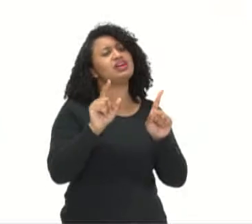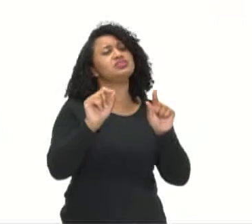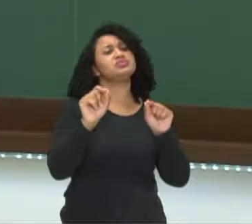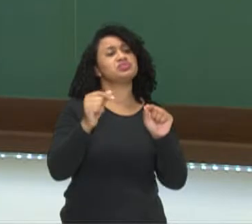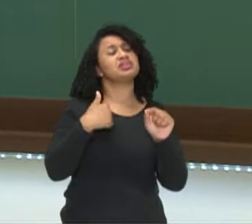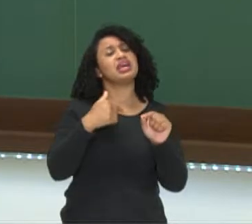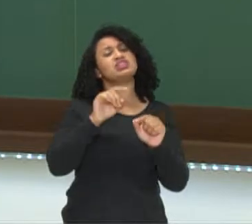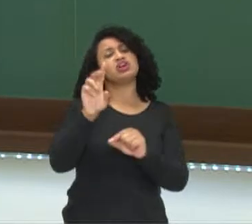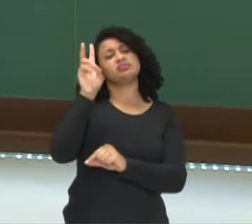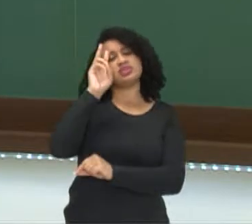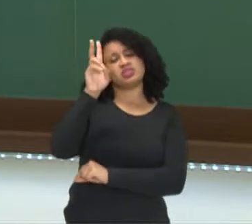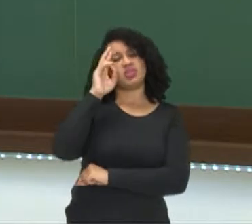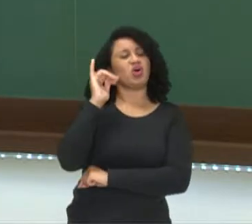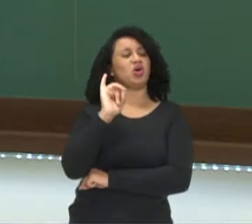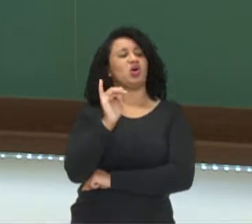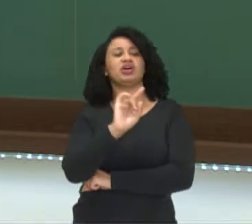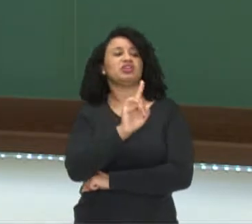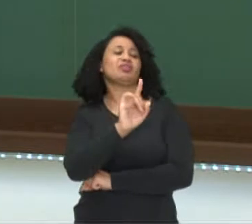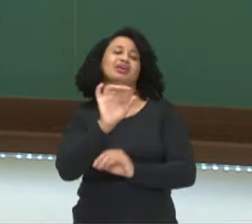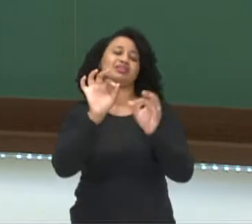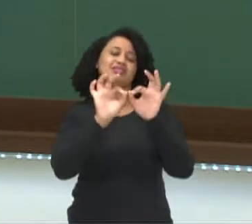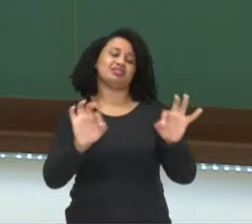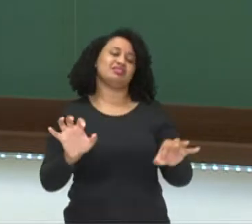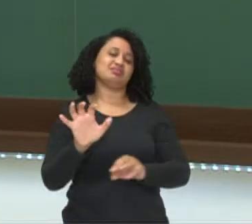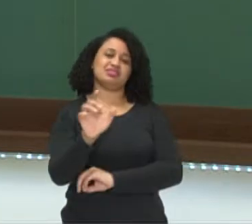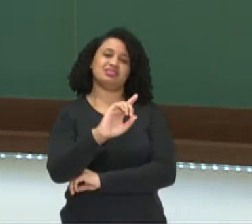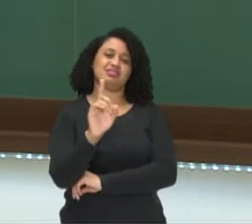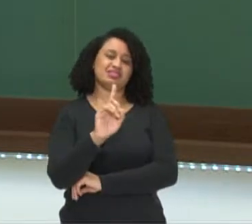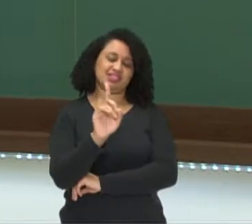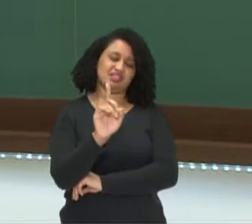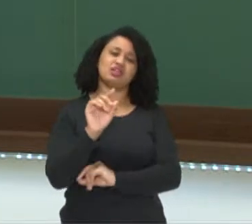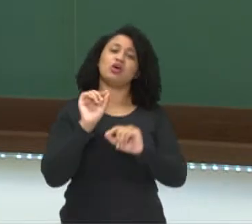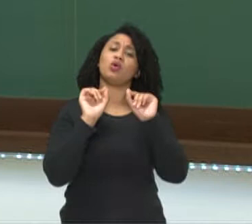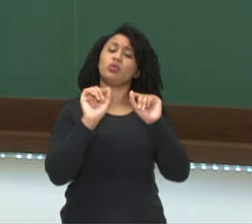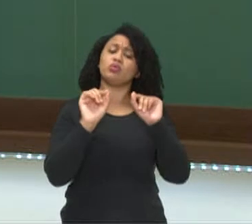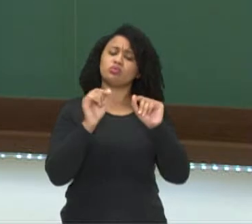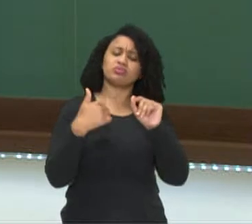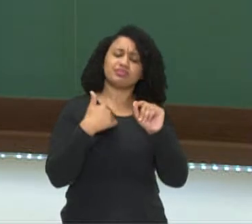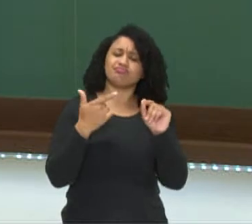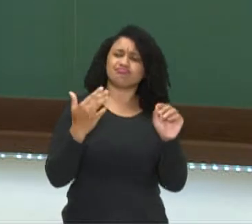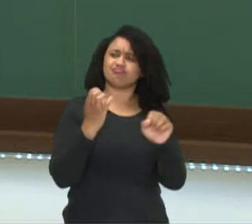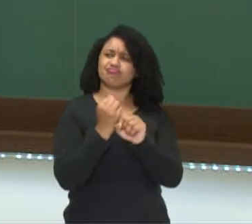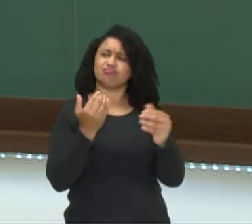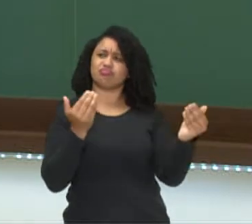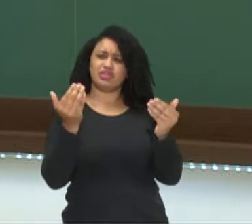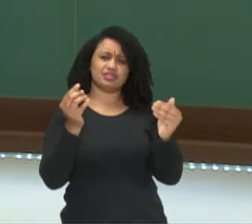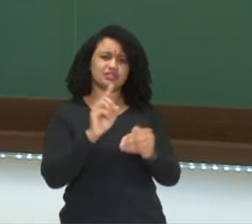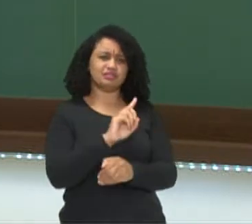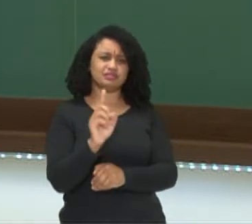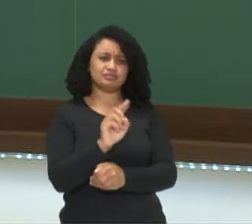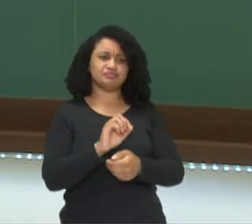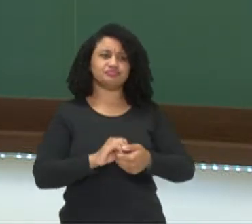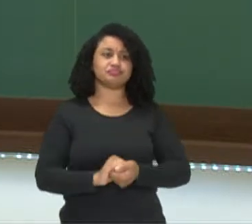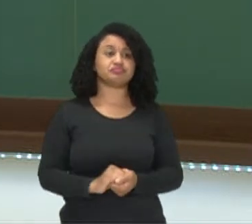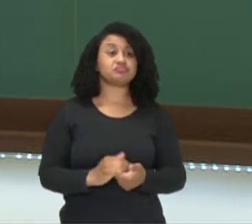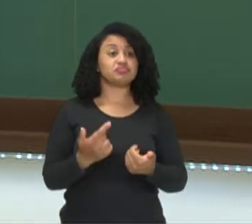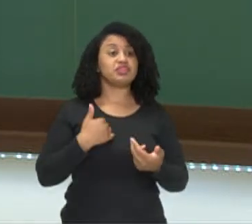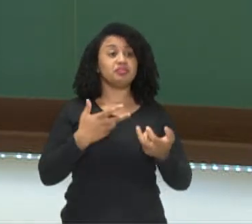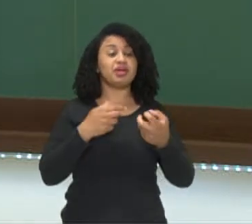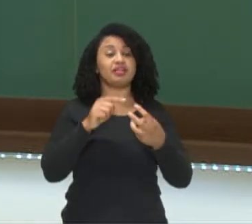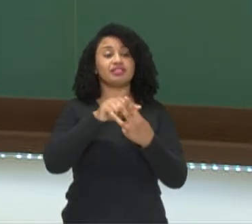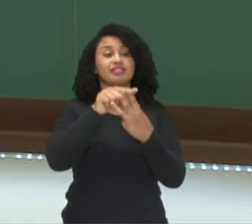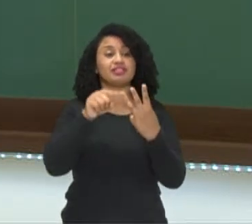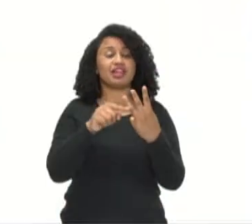que lenda. Não é tão simples assim essa conta, ok? Olha lá, ó, tenho